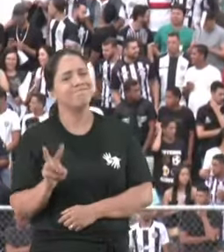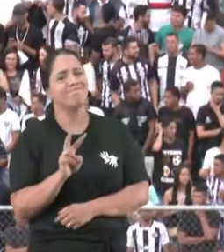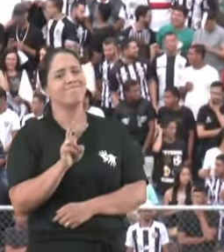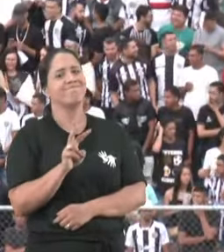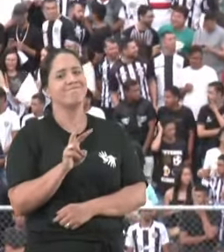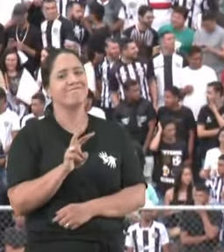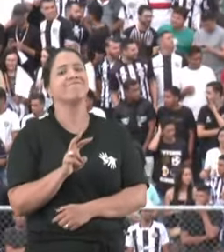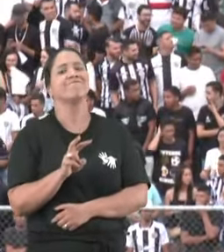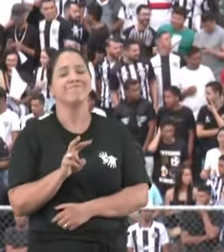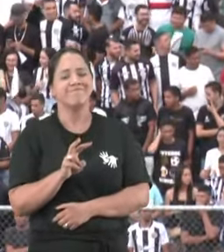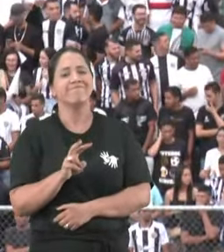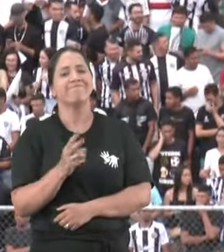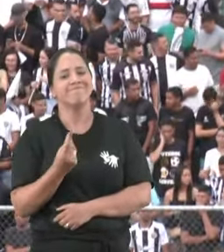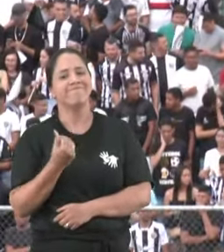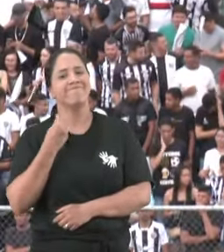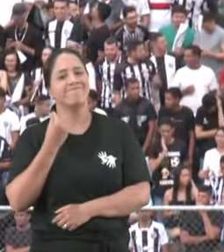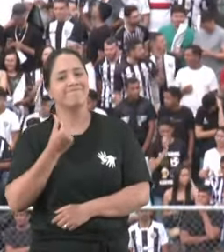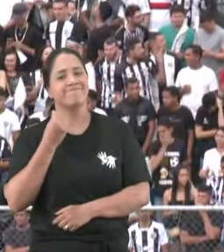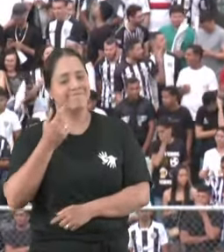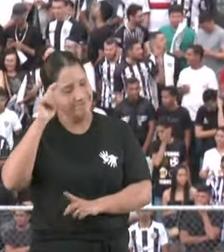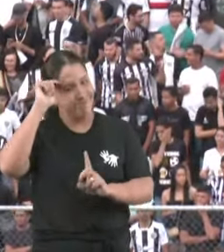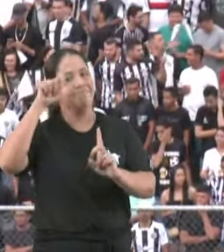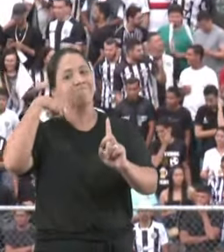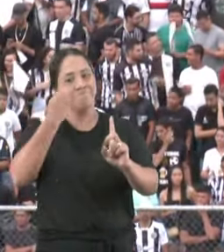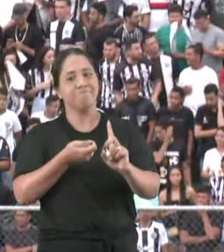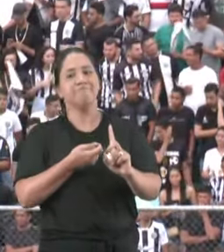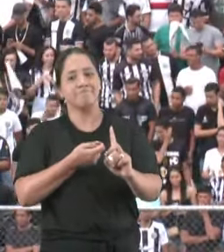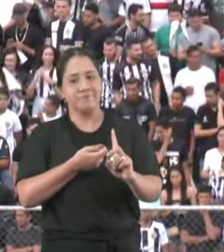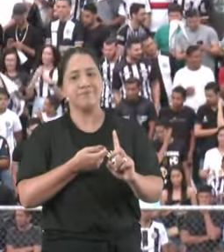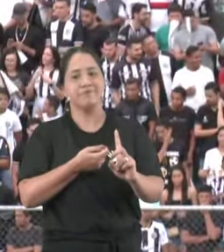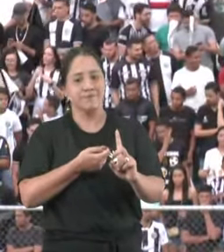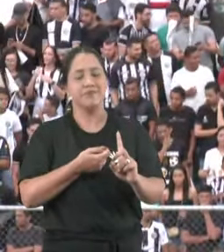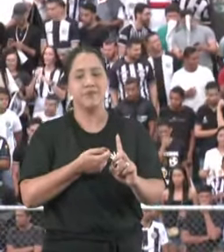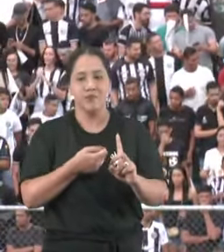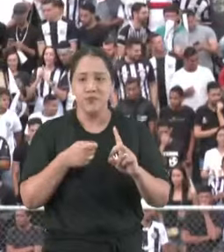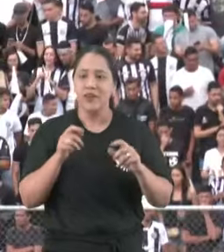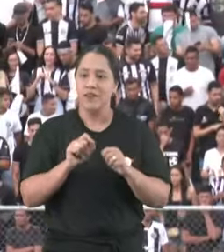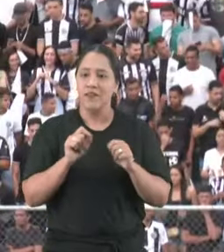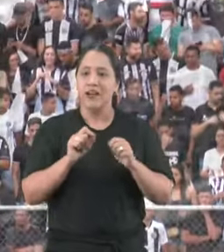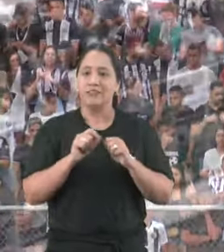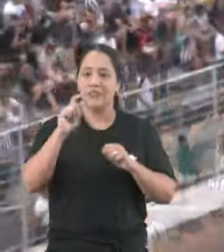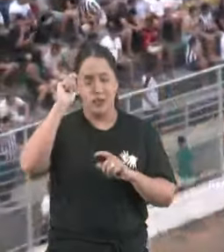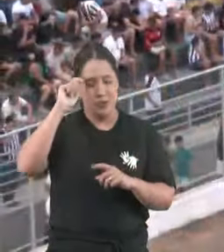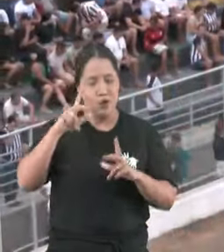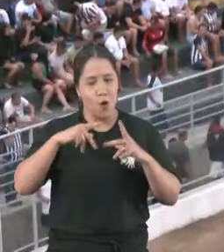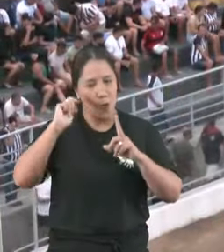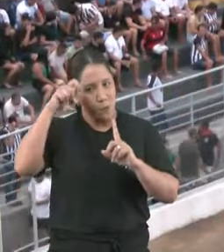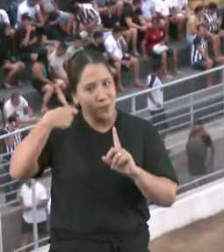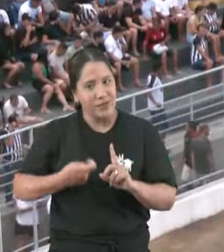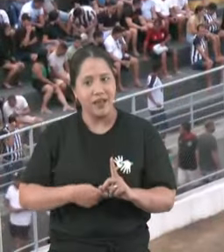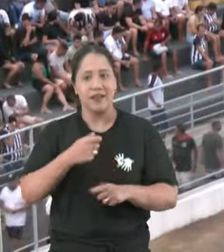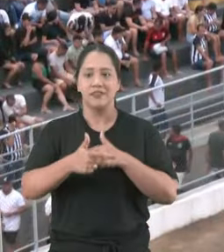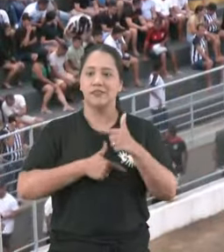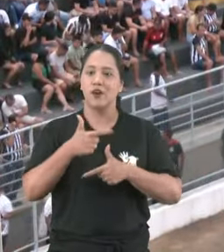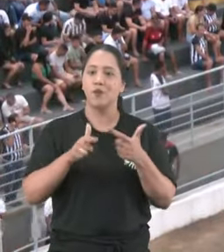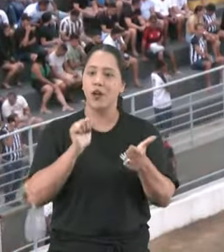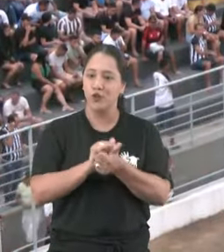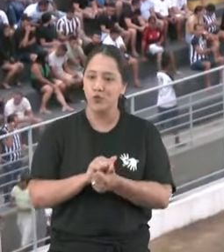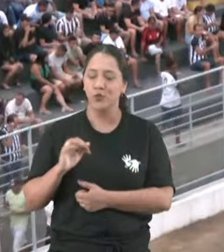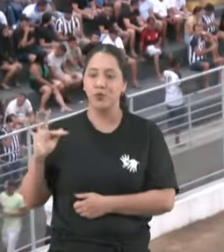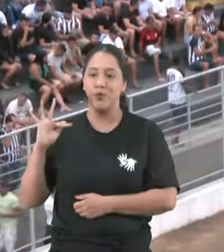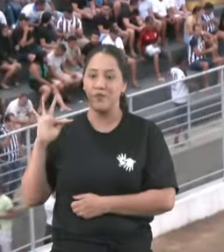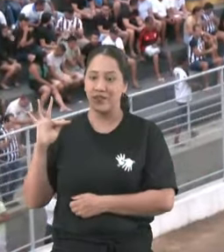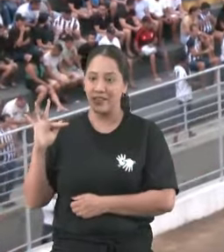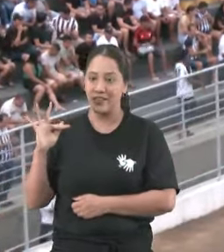ver isso e homenageá-lo e promover essa homenagem e trabalhar junto à federação.